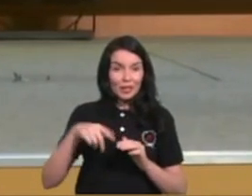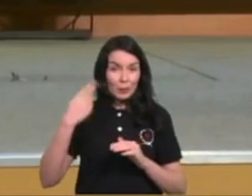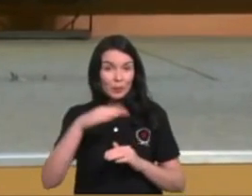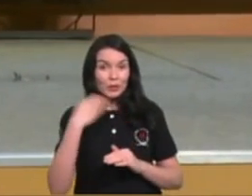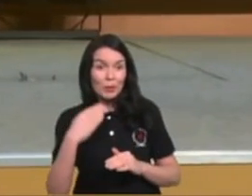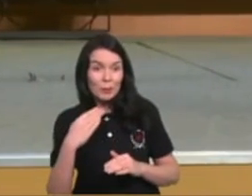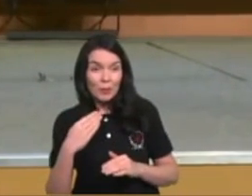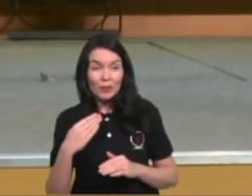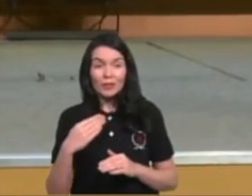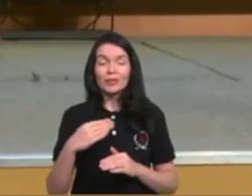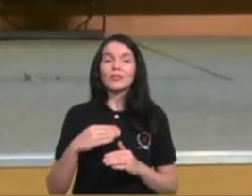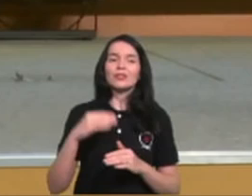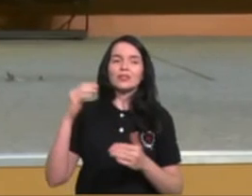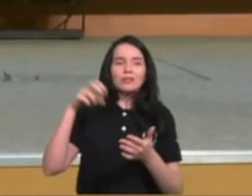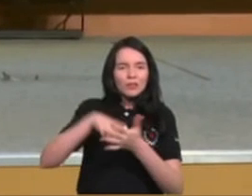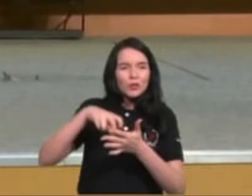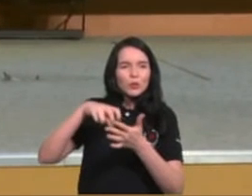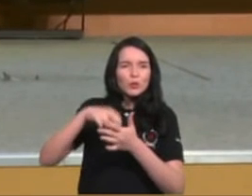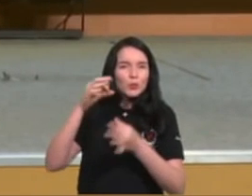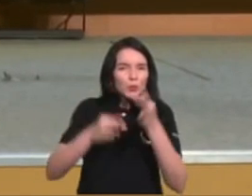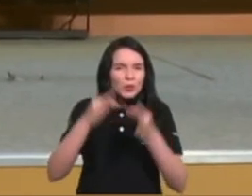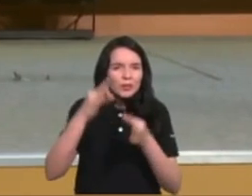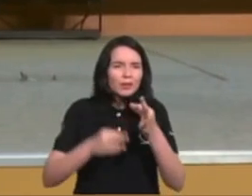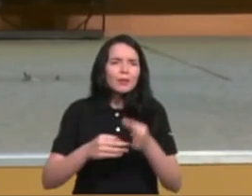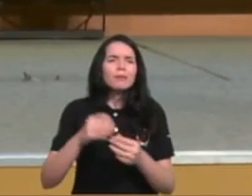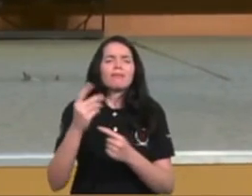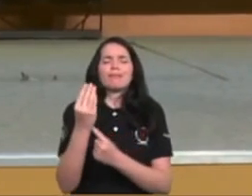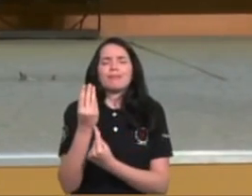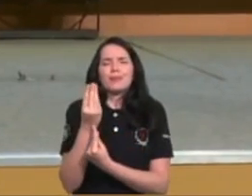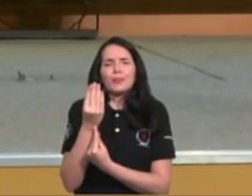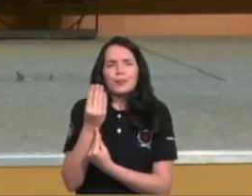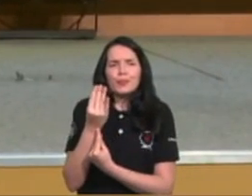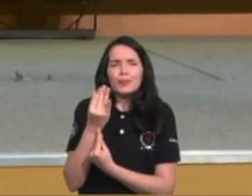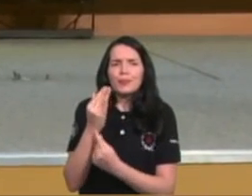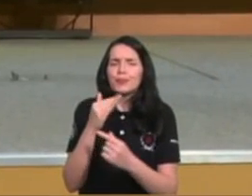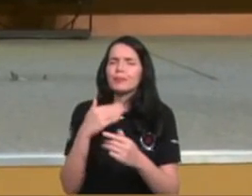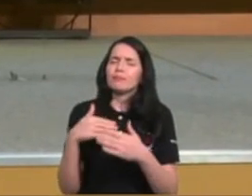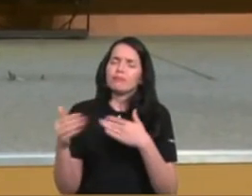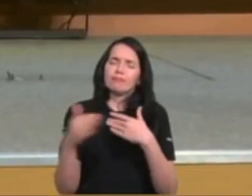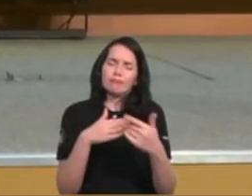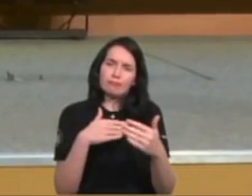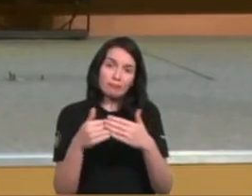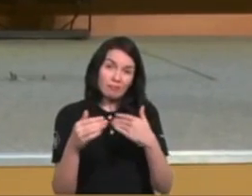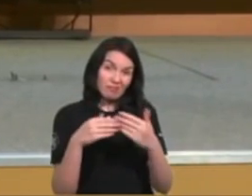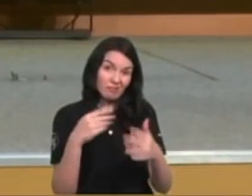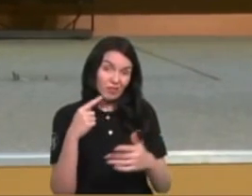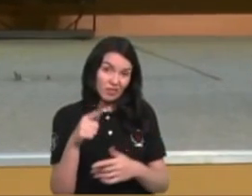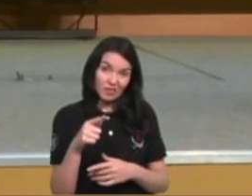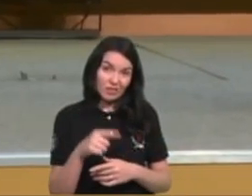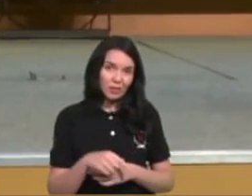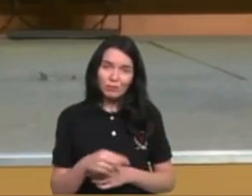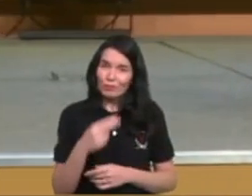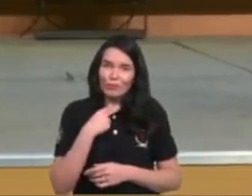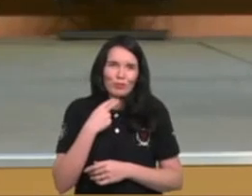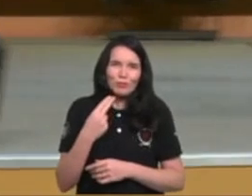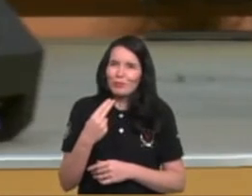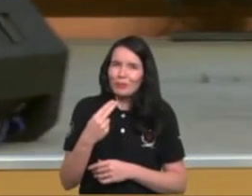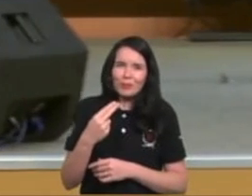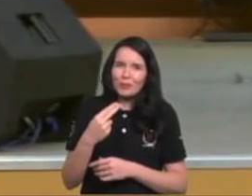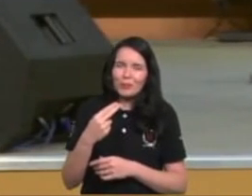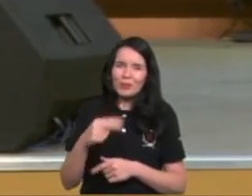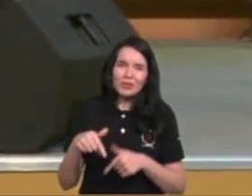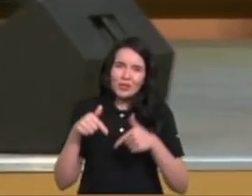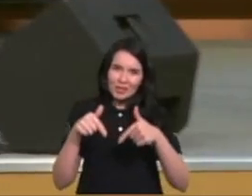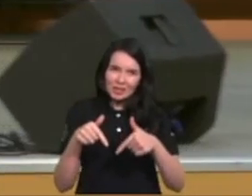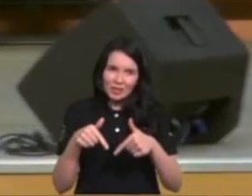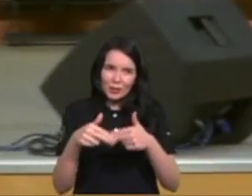e segue isso juízo pode acender a vela que quiser para você e ninguém pode fazer uma coisa